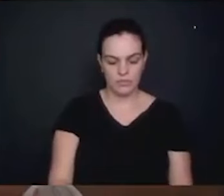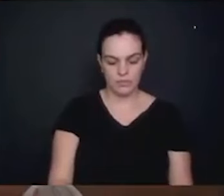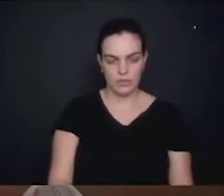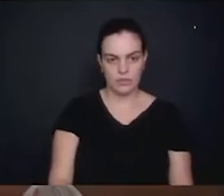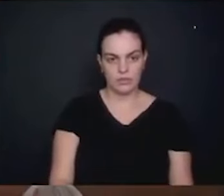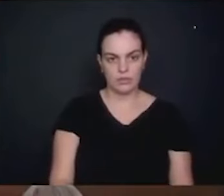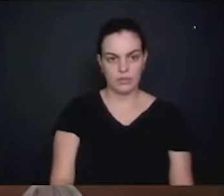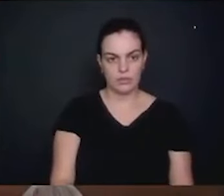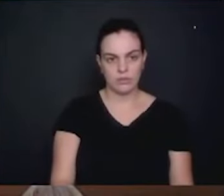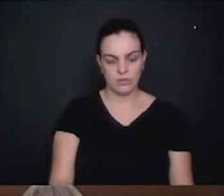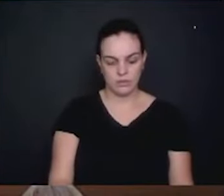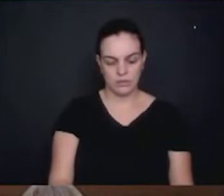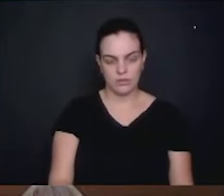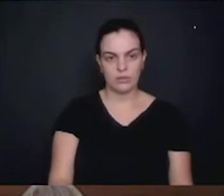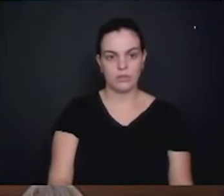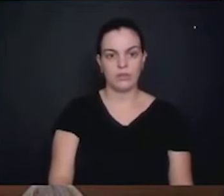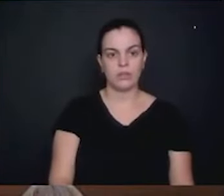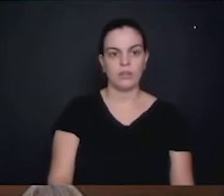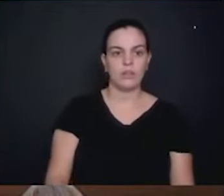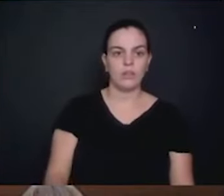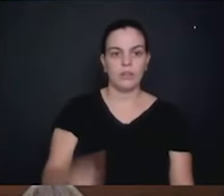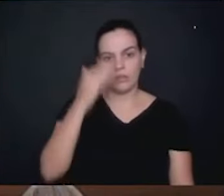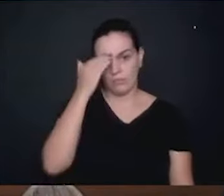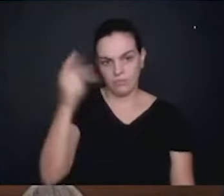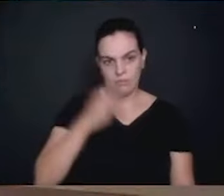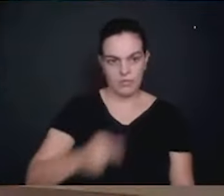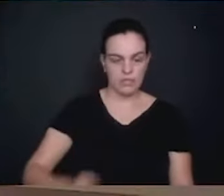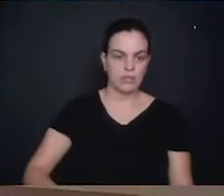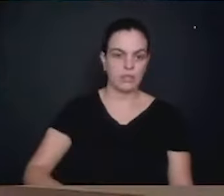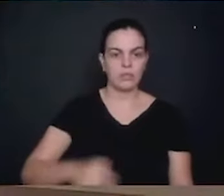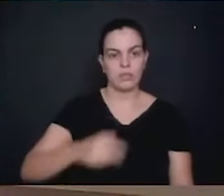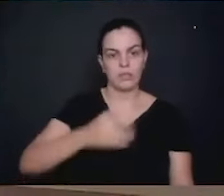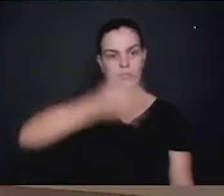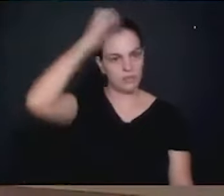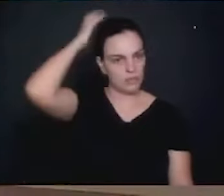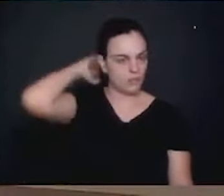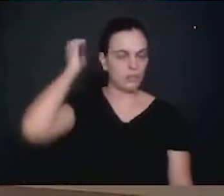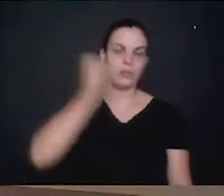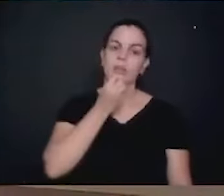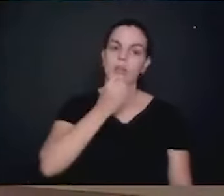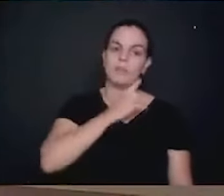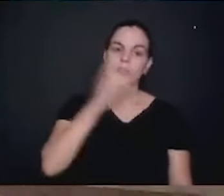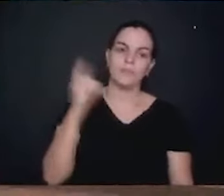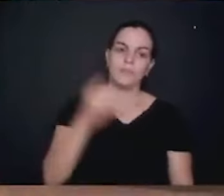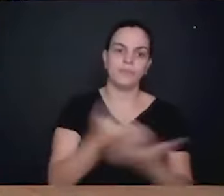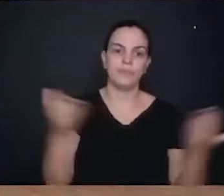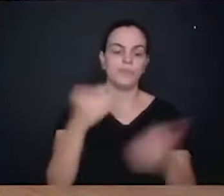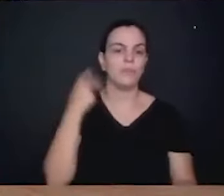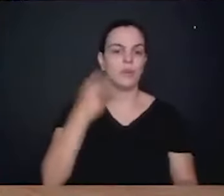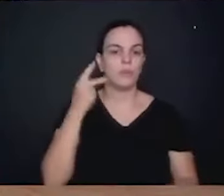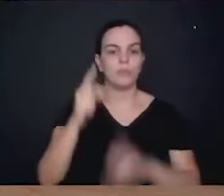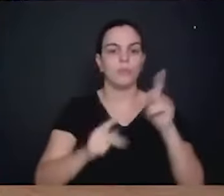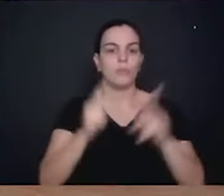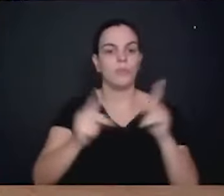Obrigada, presidente Tito Zeglin. Bom dia a todos os colegas vereadores, toda a população que nos acompanha.